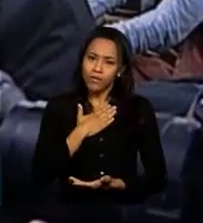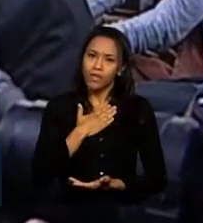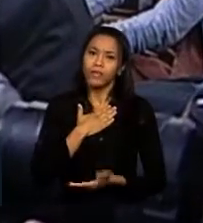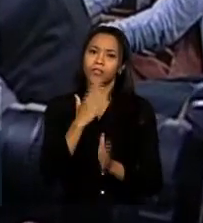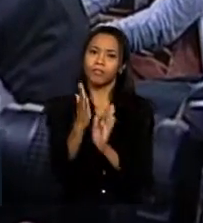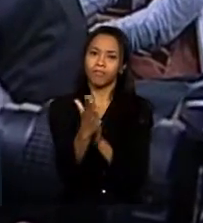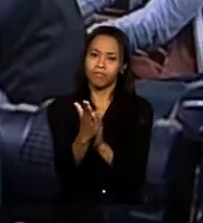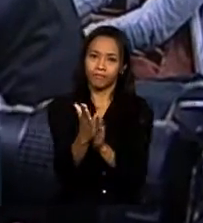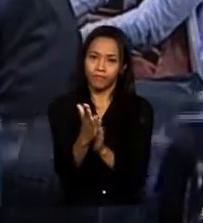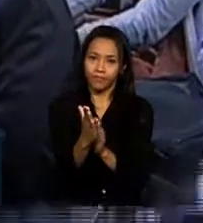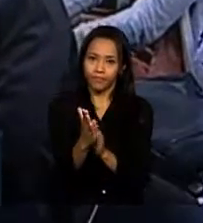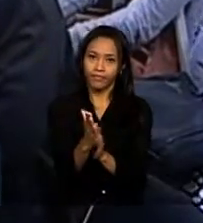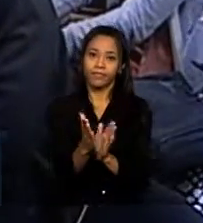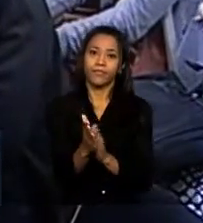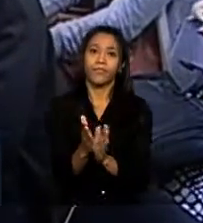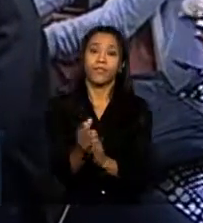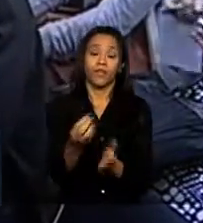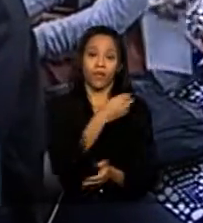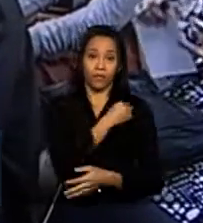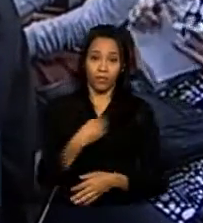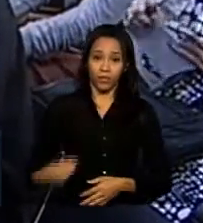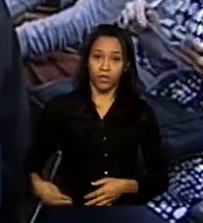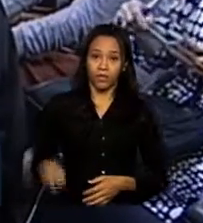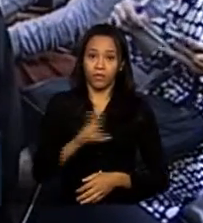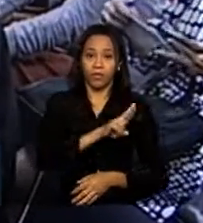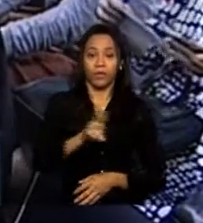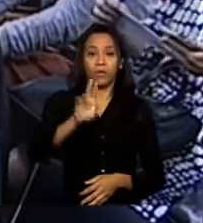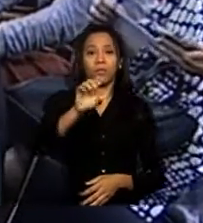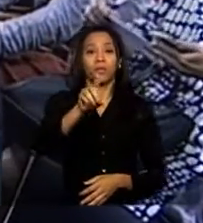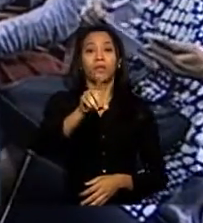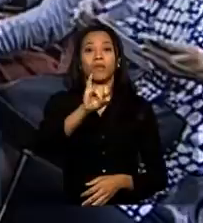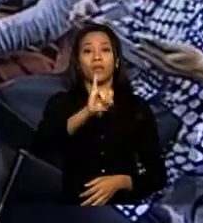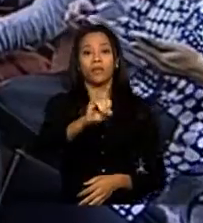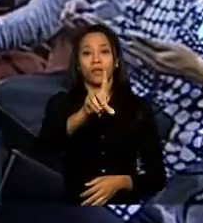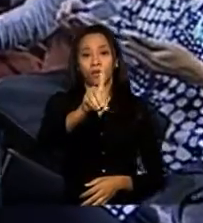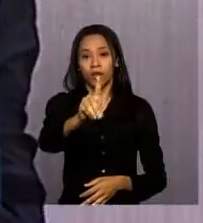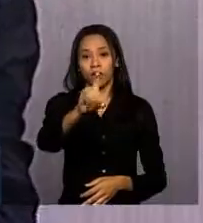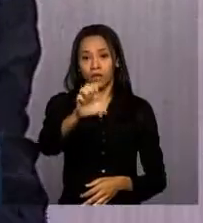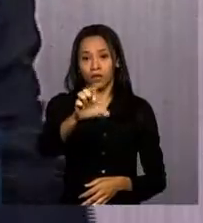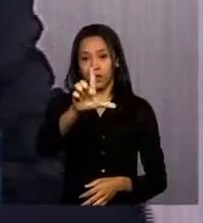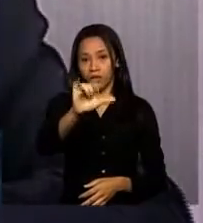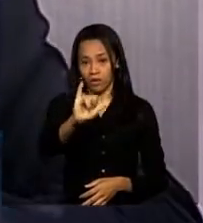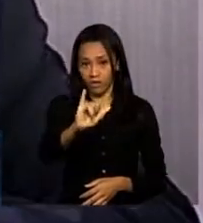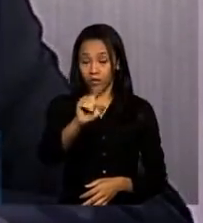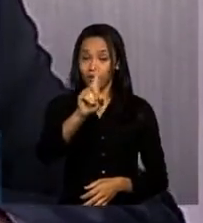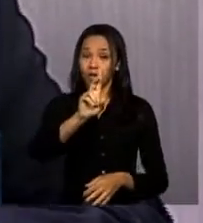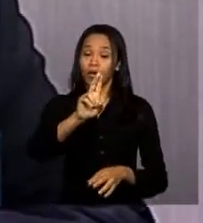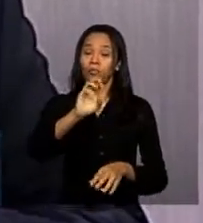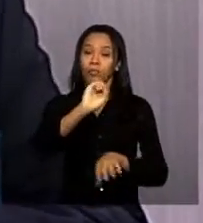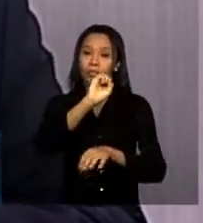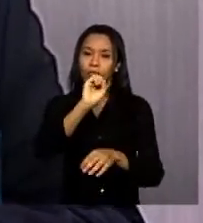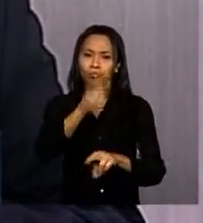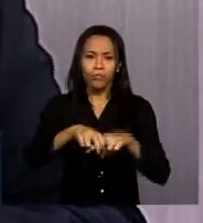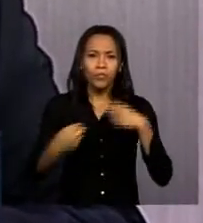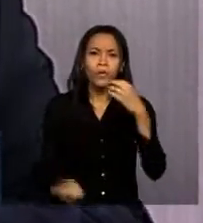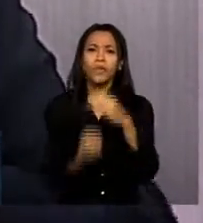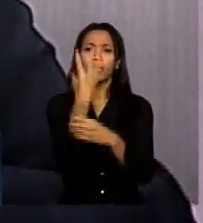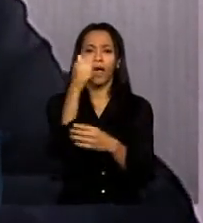parabenizar a ministra Edeli pela iniciativa da criação dessa comissão, que